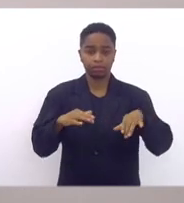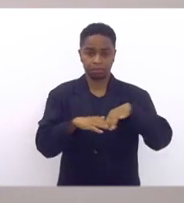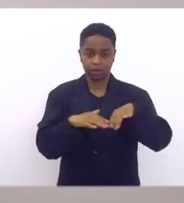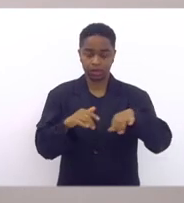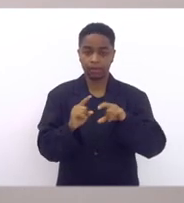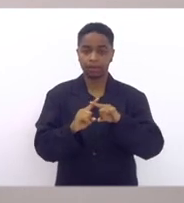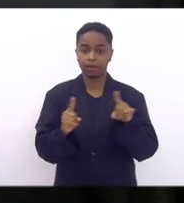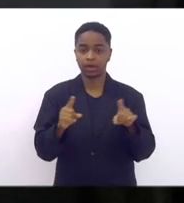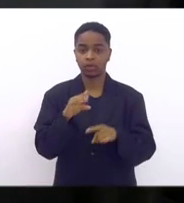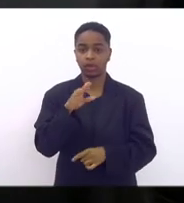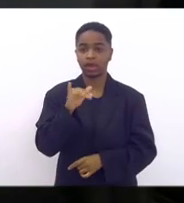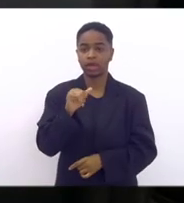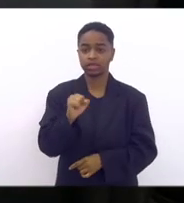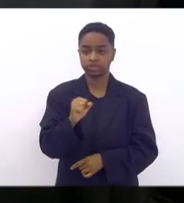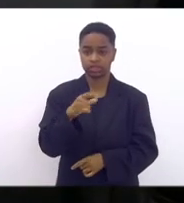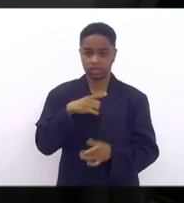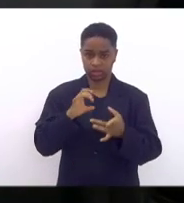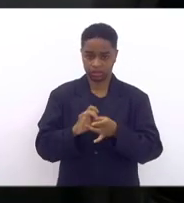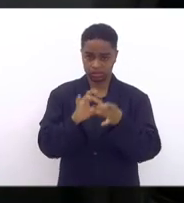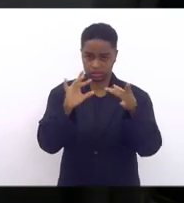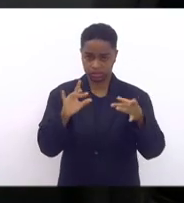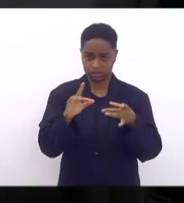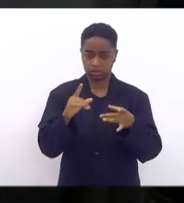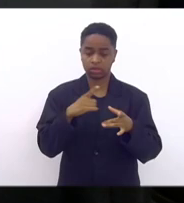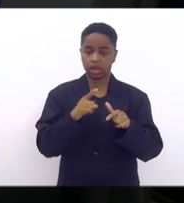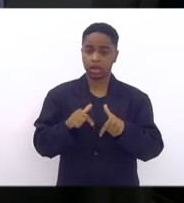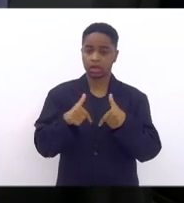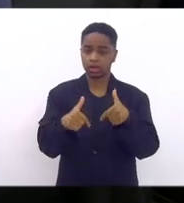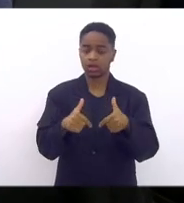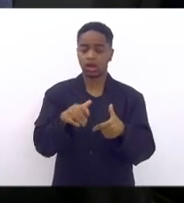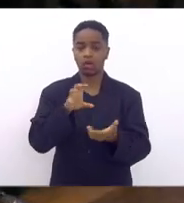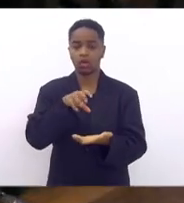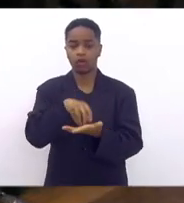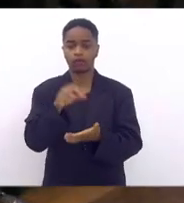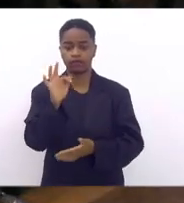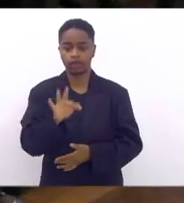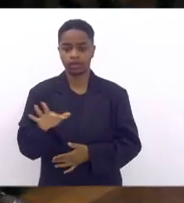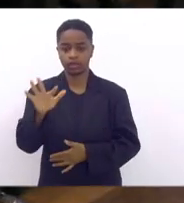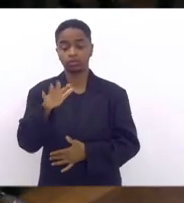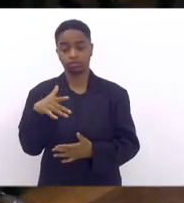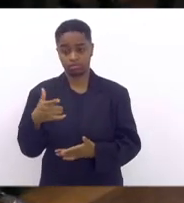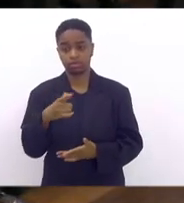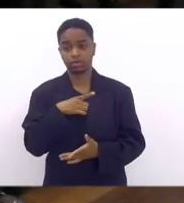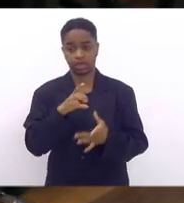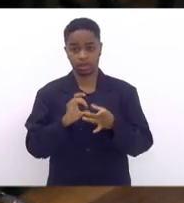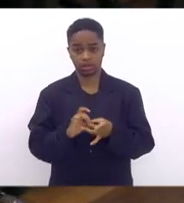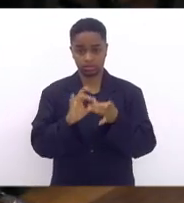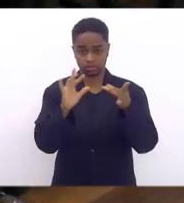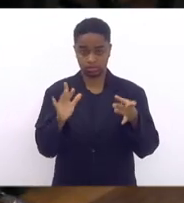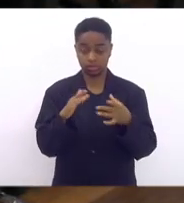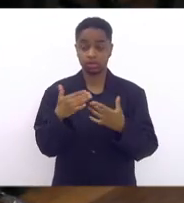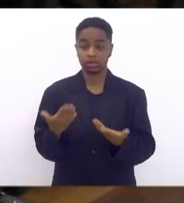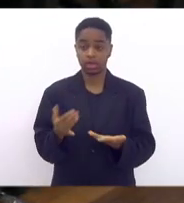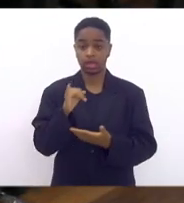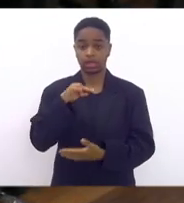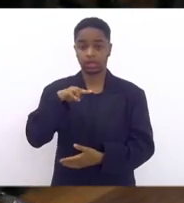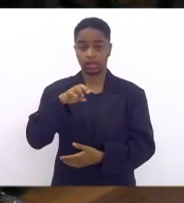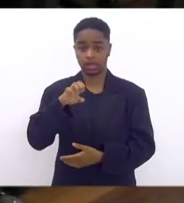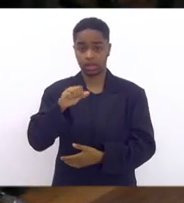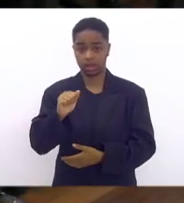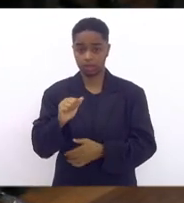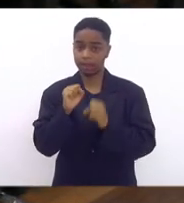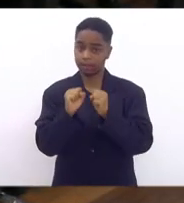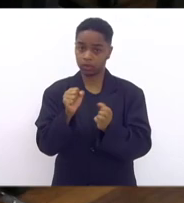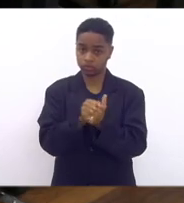licenciado a atividade militar licenciada pelo órgão federal então é licenciado então Teoricamente o iné poderia multar diante do